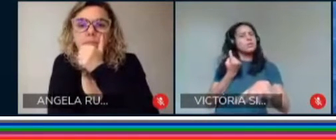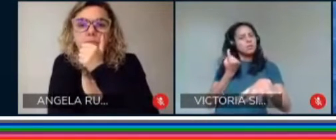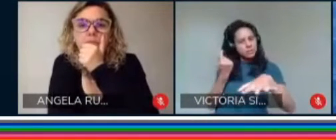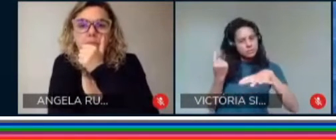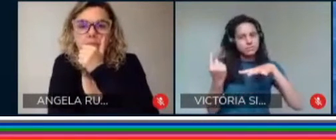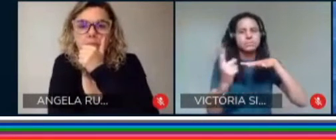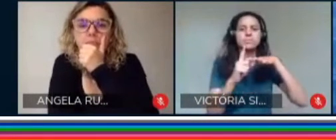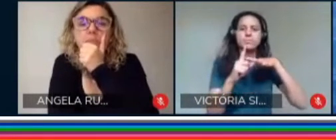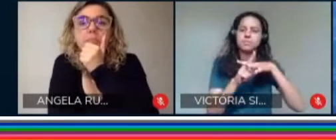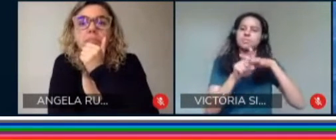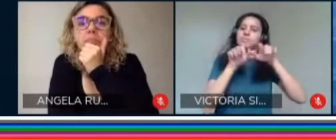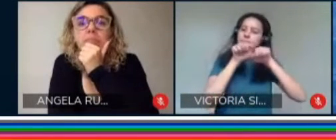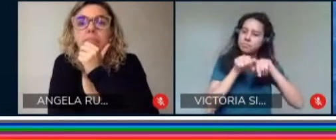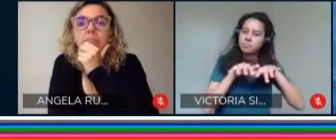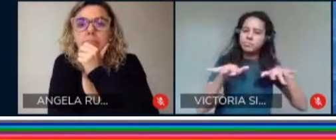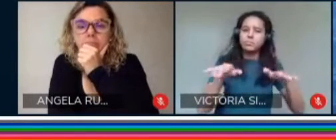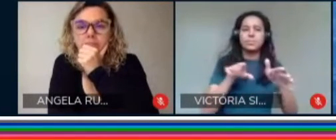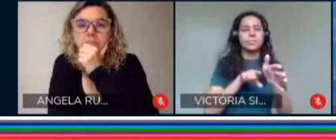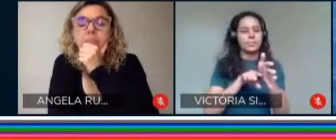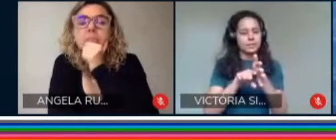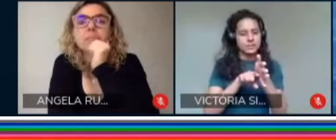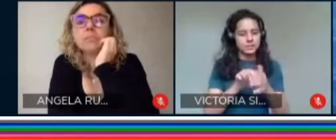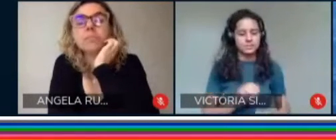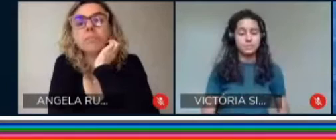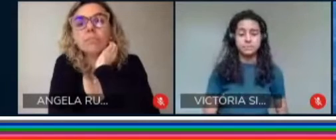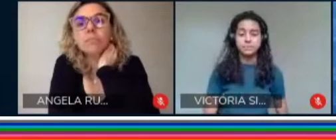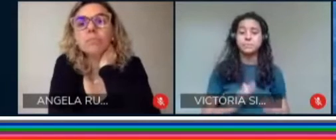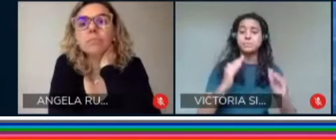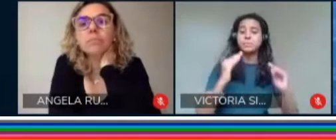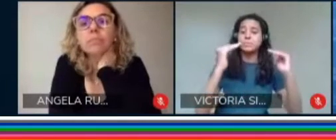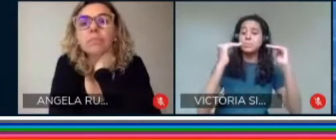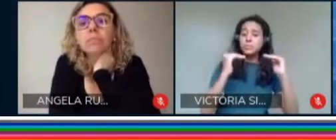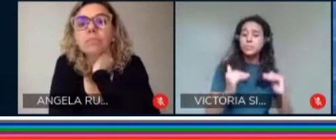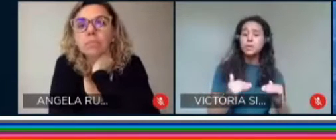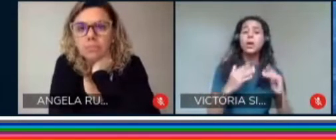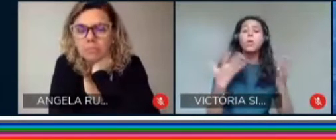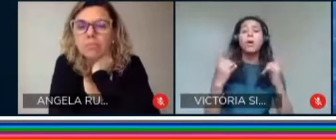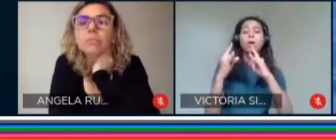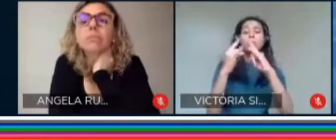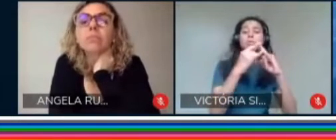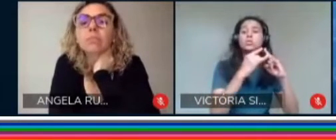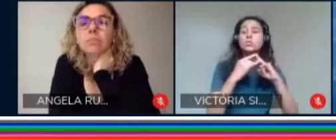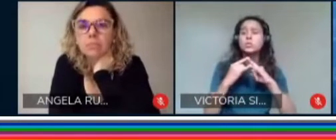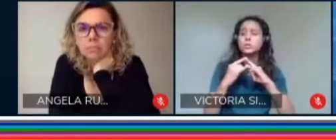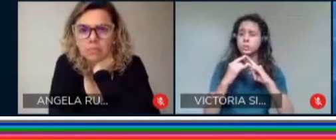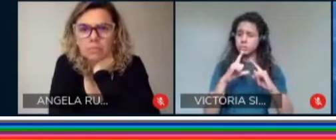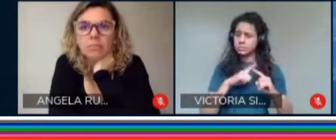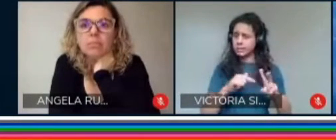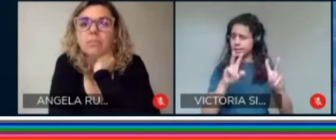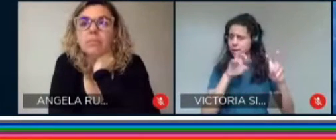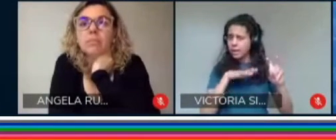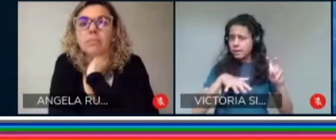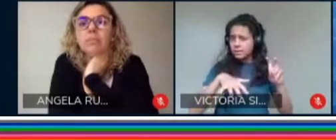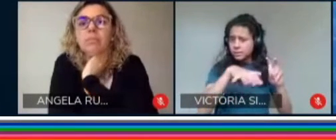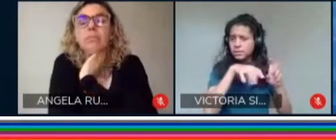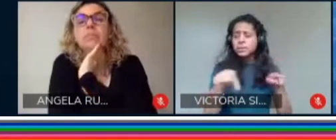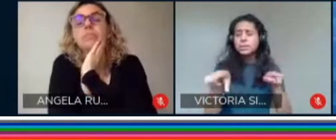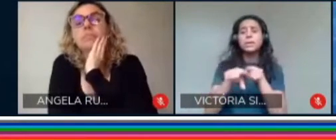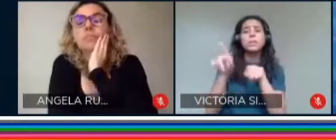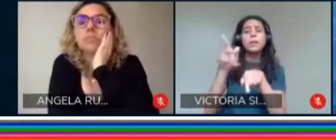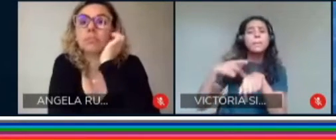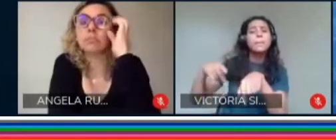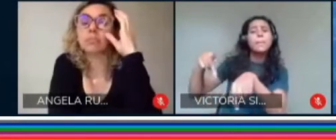áreas de pesquisa que me interessam e quais países trabalham com as temáticas. Por exemplo, quando você vai abordar